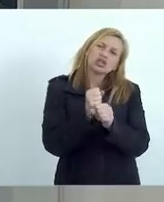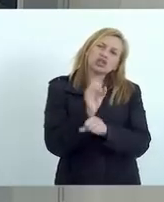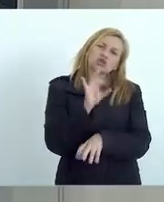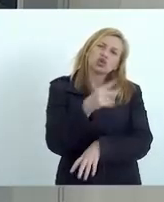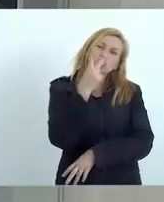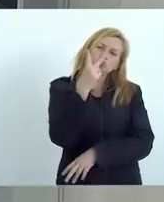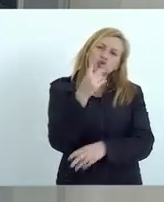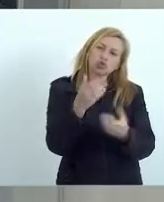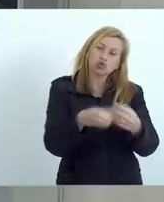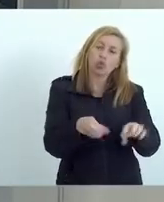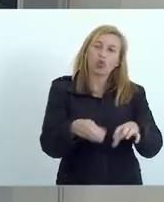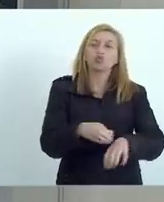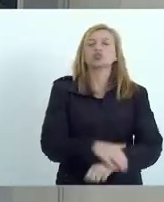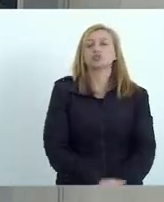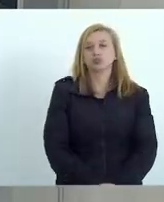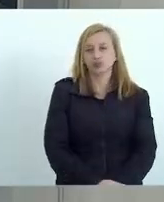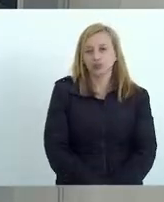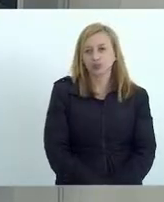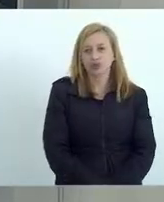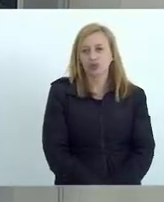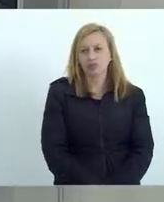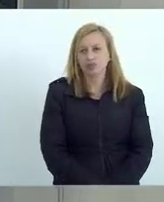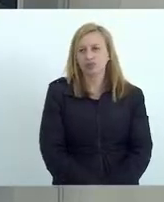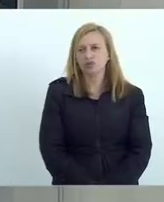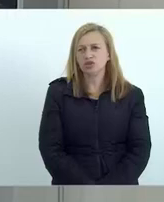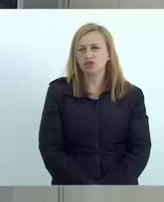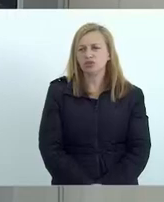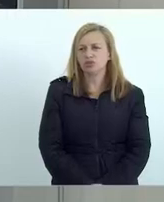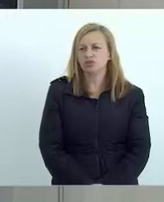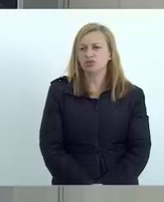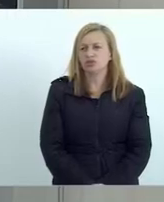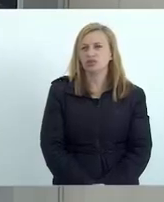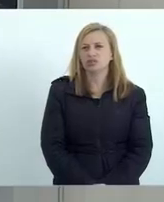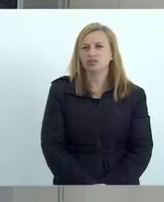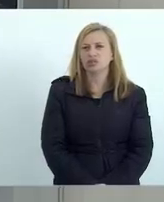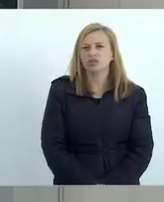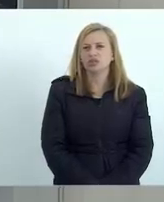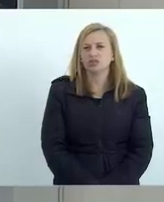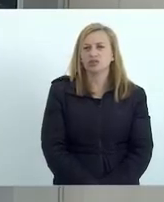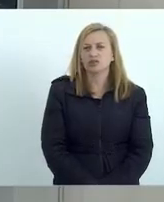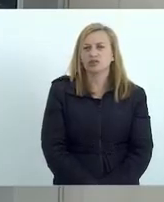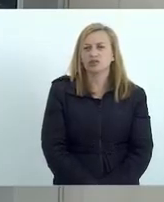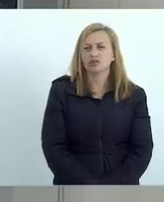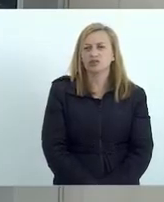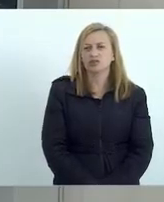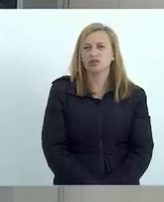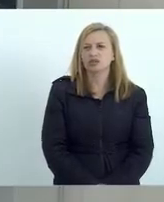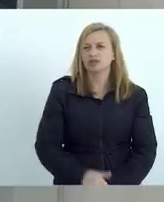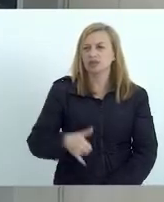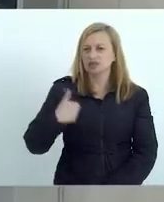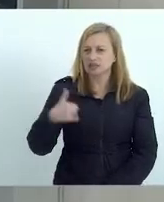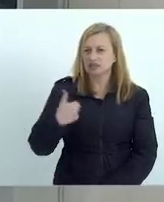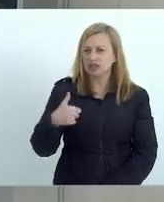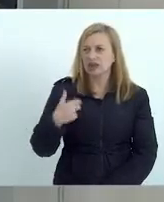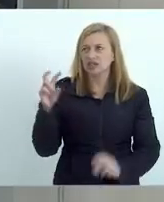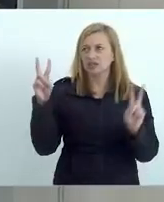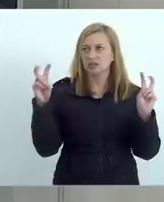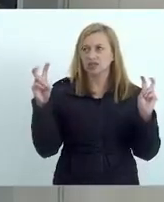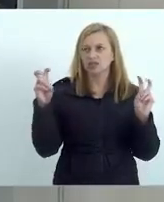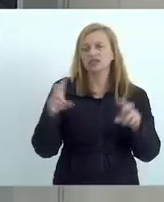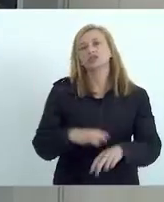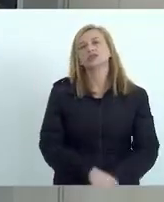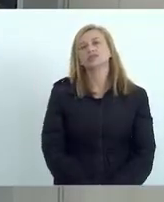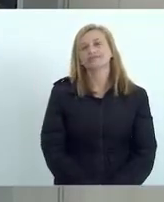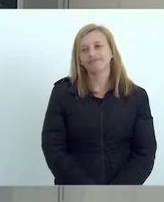só com dois concursos Então o que o que eu venho reportar é esse tema idade é que